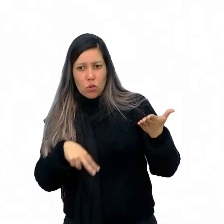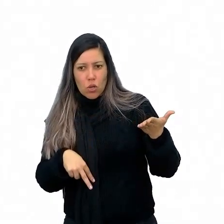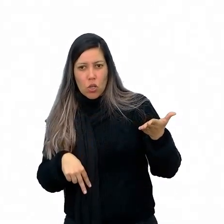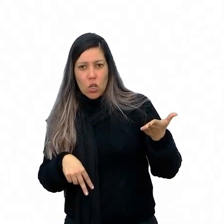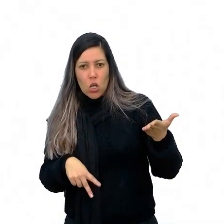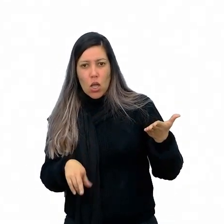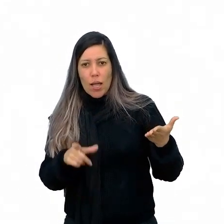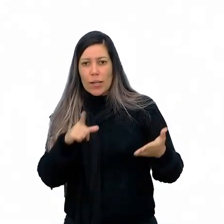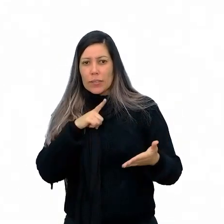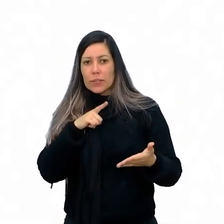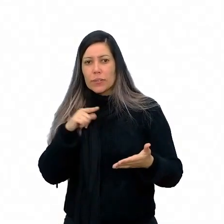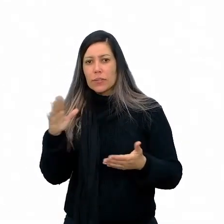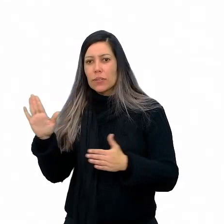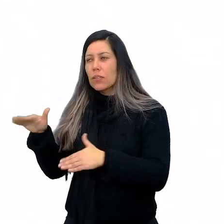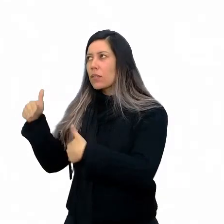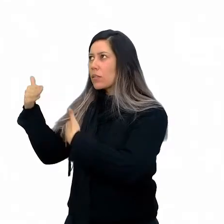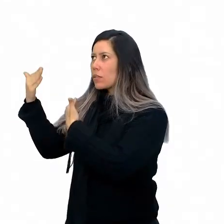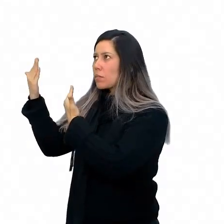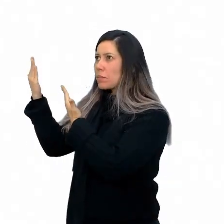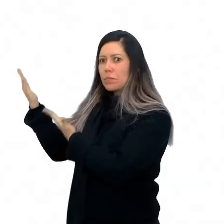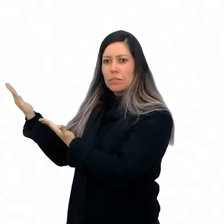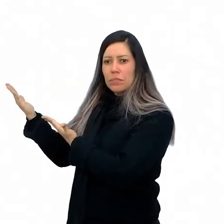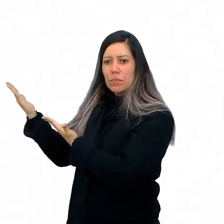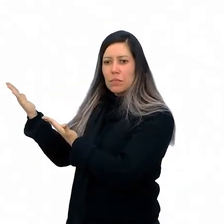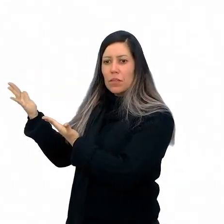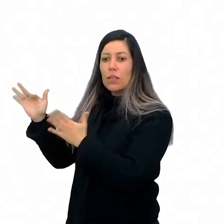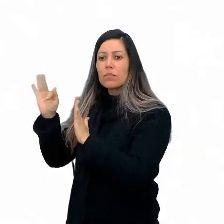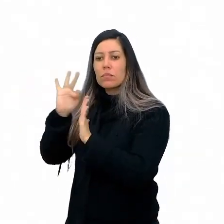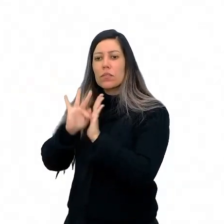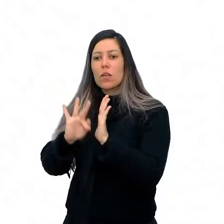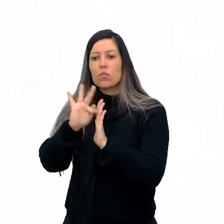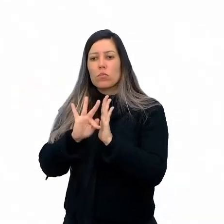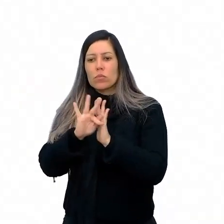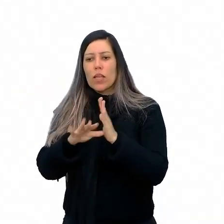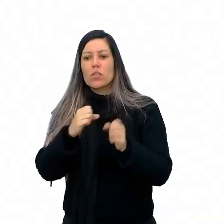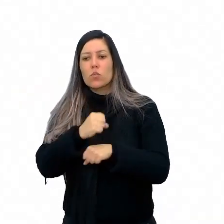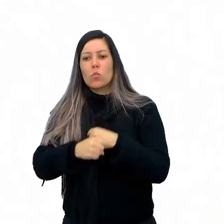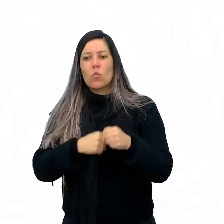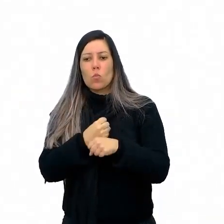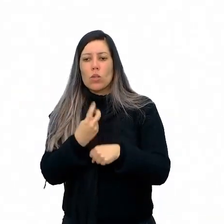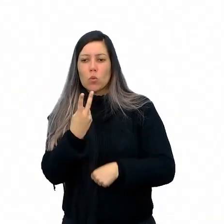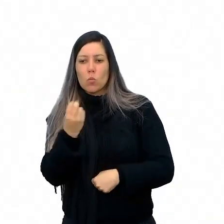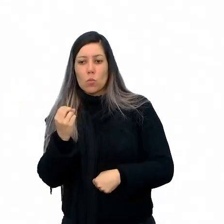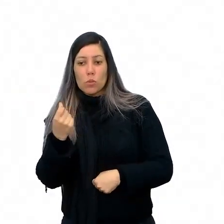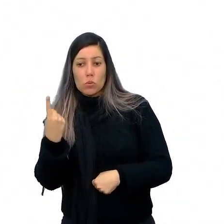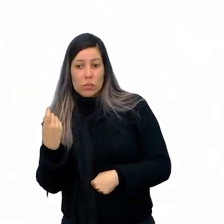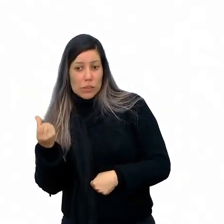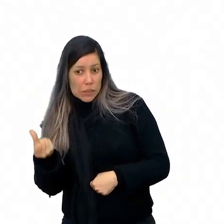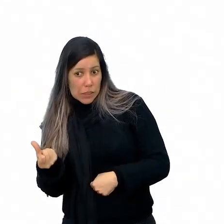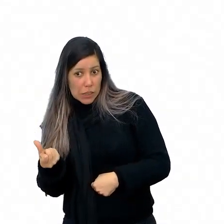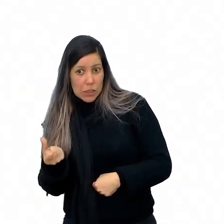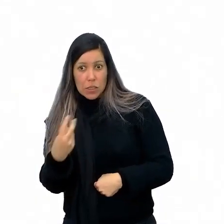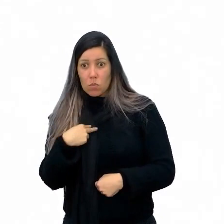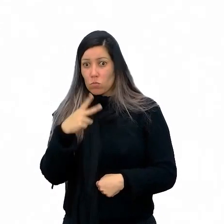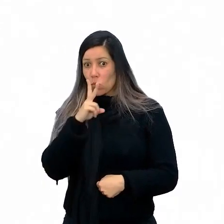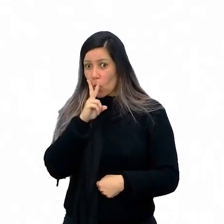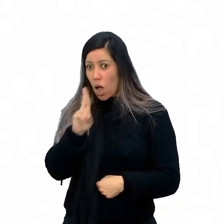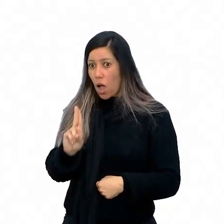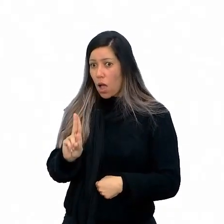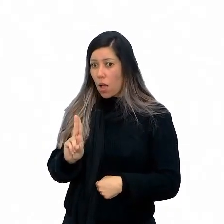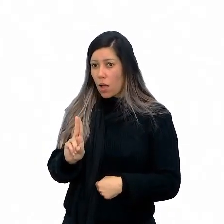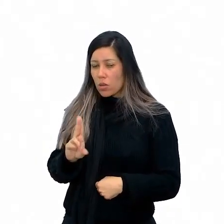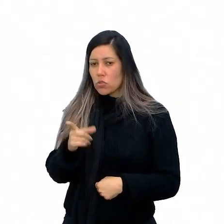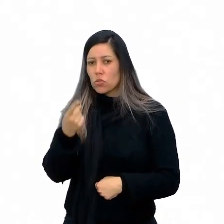nós temos aqui a tese do Ribeiro, né? É uma tese de 2016, se eu não me engano, deixa eu ver se eu tenho aqui o